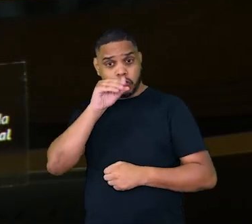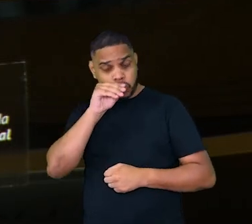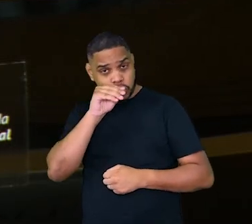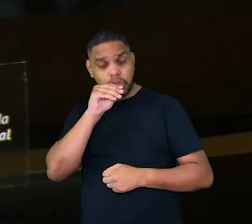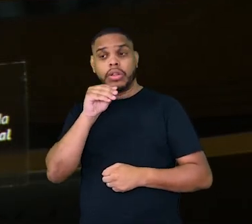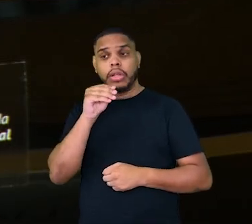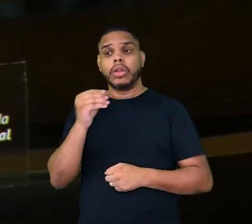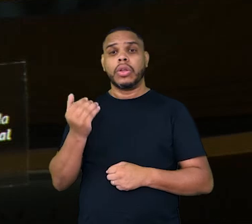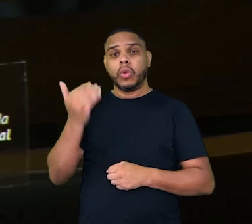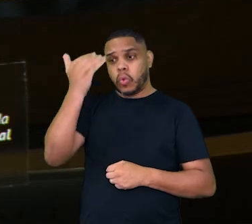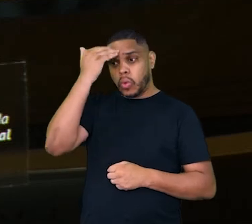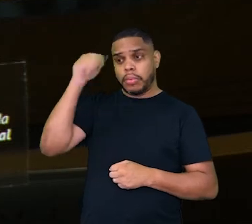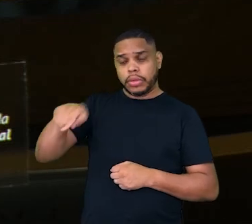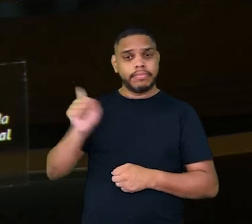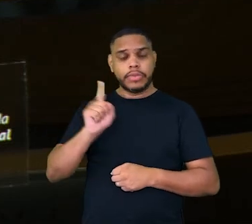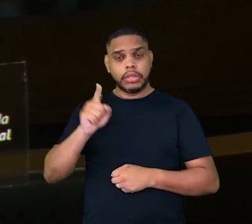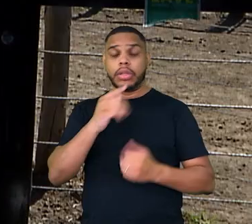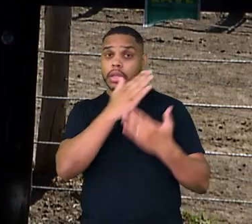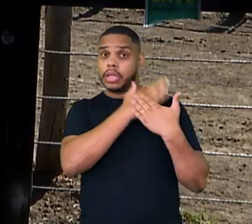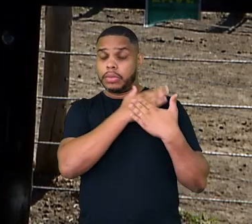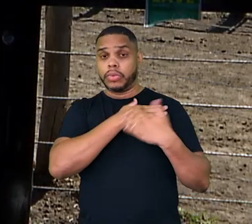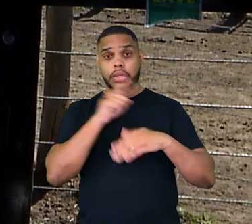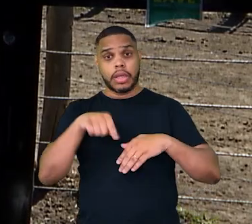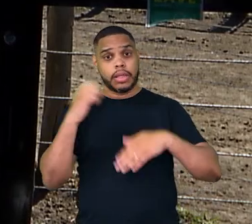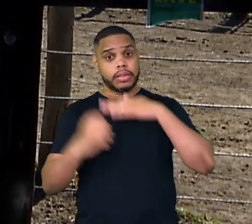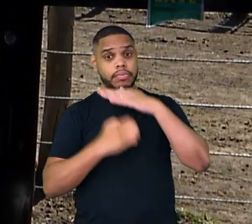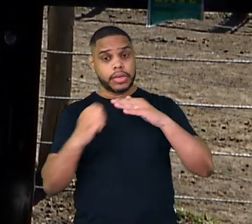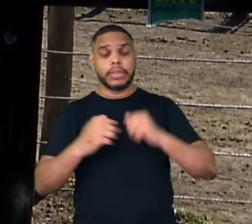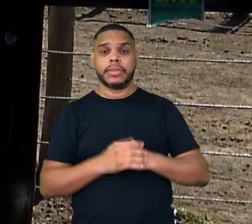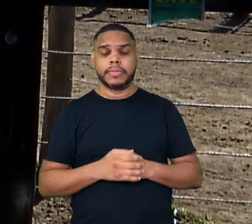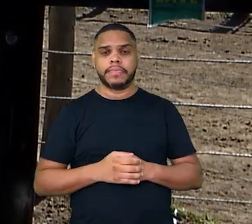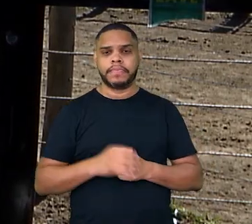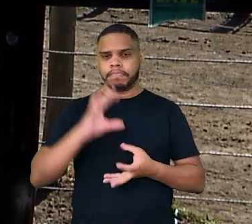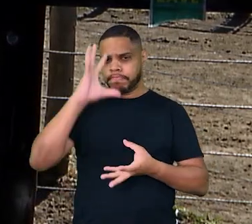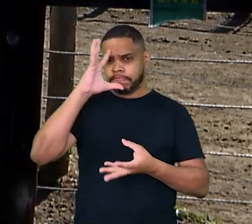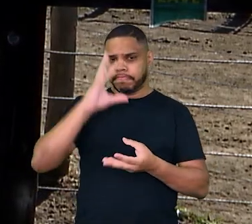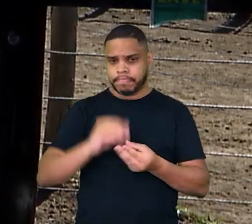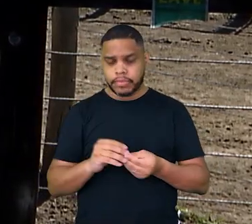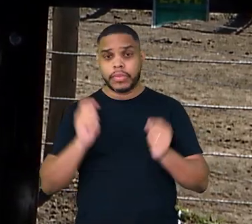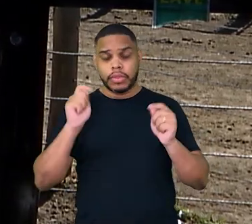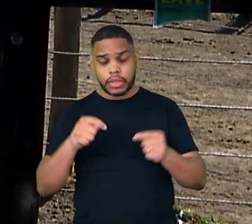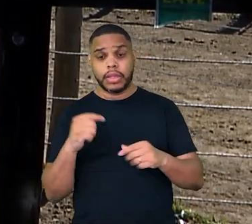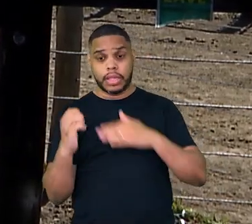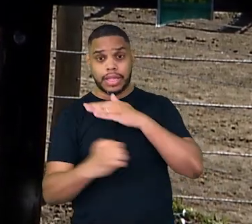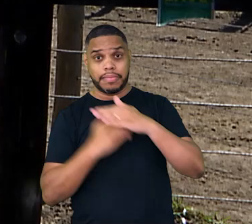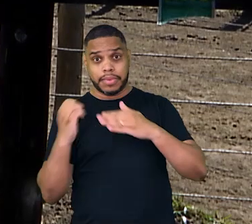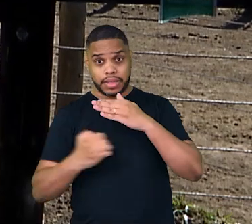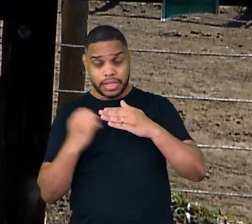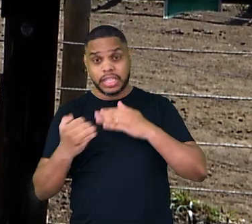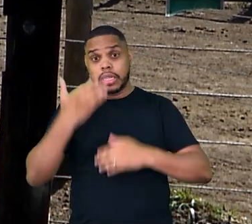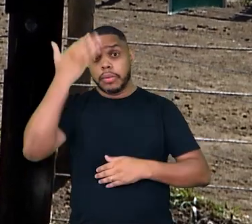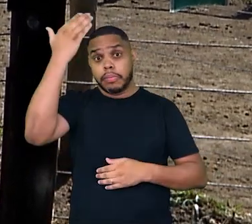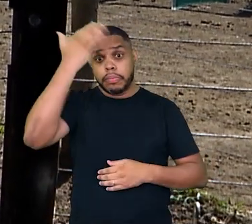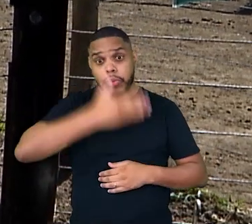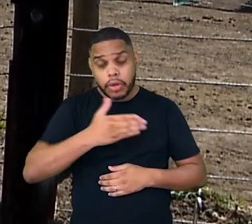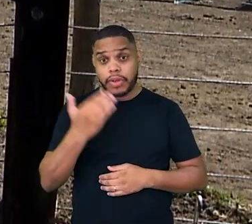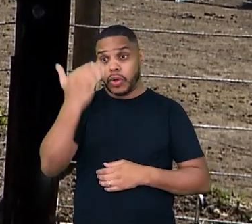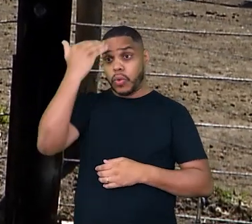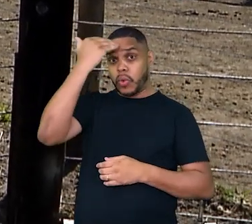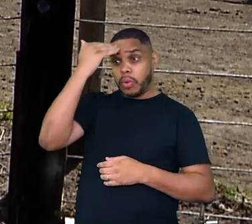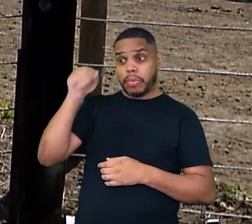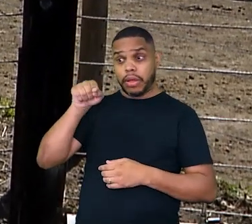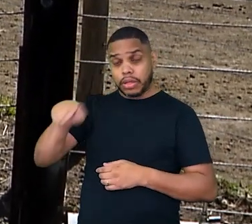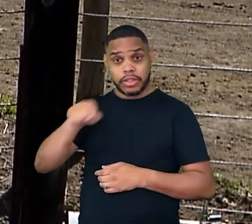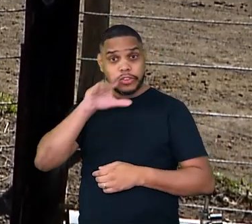sim responsabilidade objetiva. Para a conclusão em sentido contrário, caberia à agropecuária comprovar a alegada